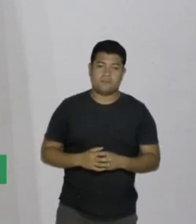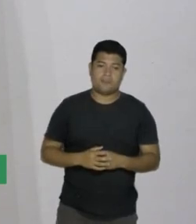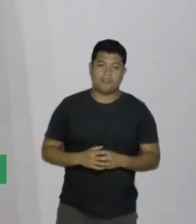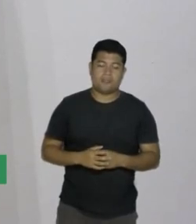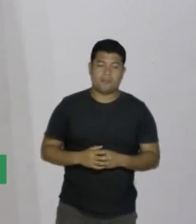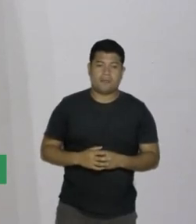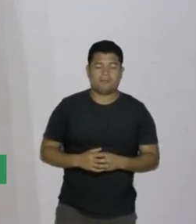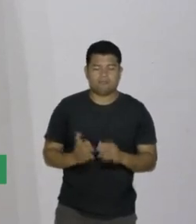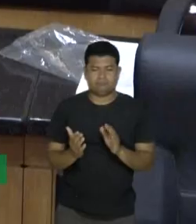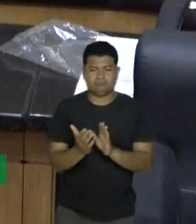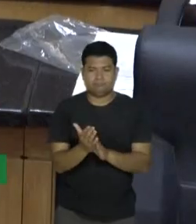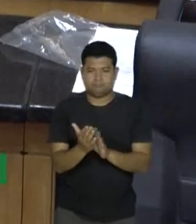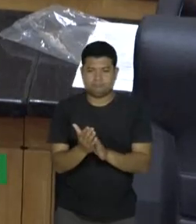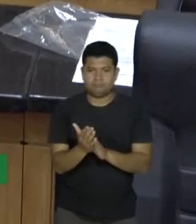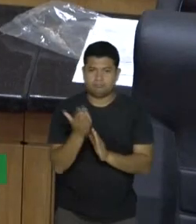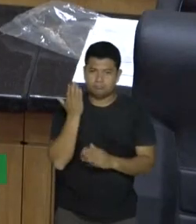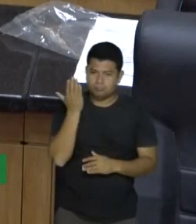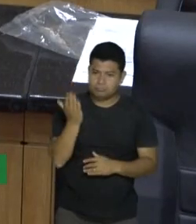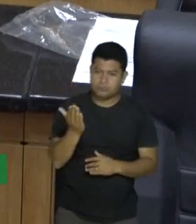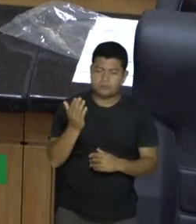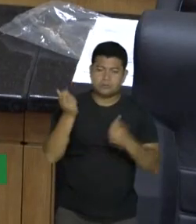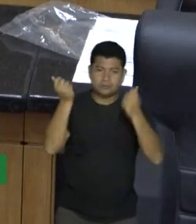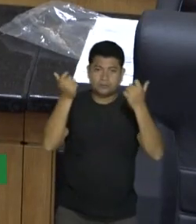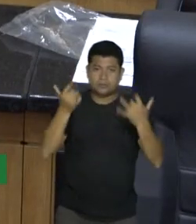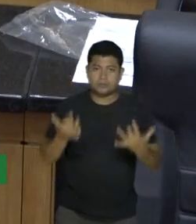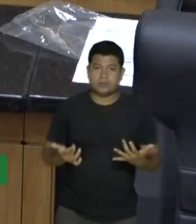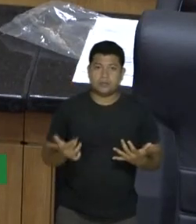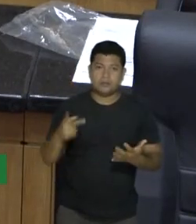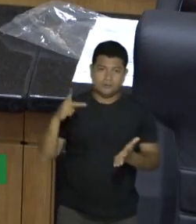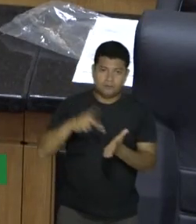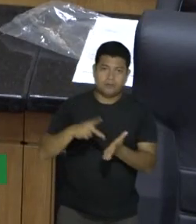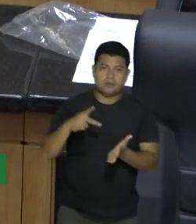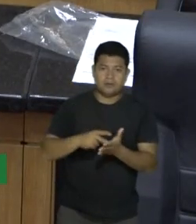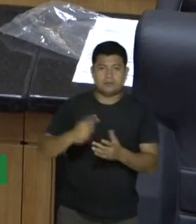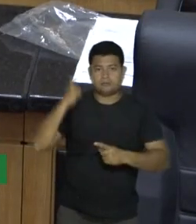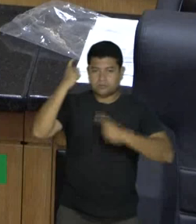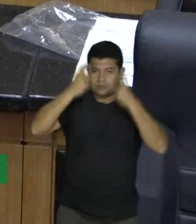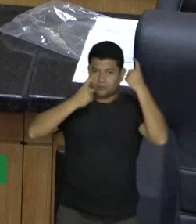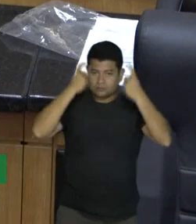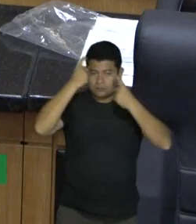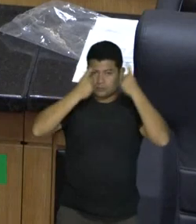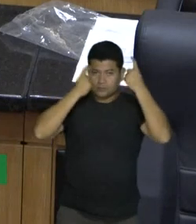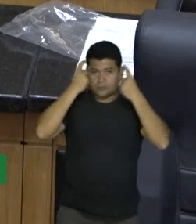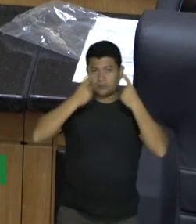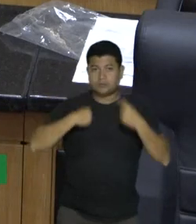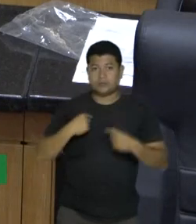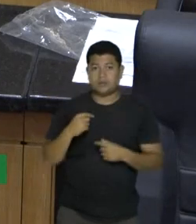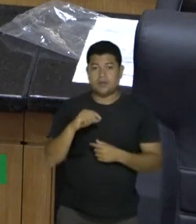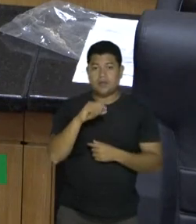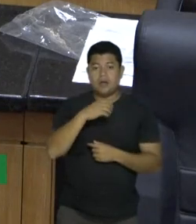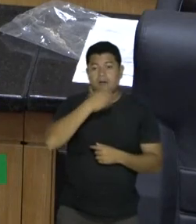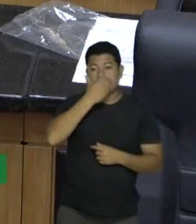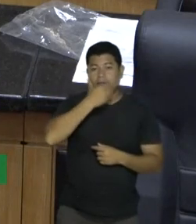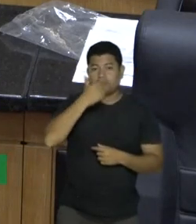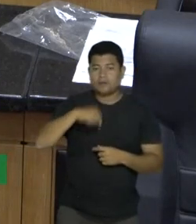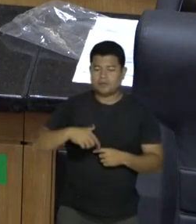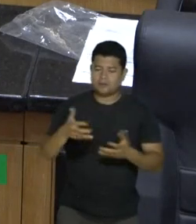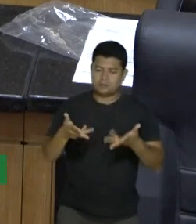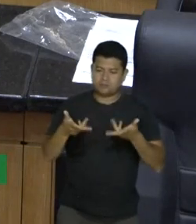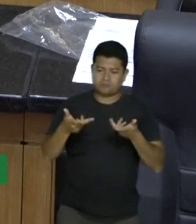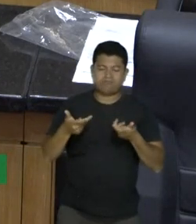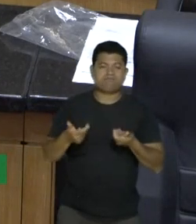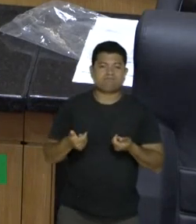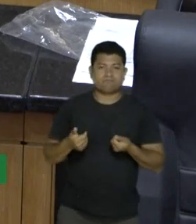Por trazer esse tema tona realmente é uma preocupação há bastante Santa Catarina é uma maçã de qualidade